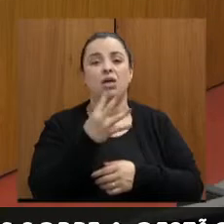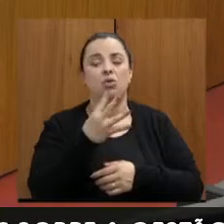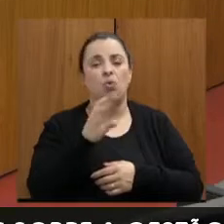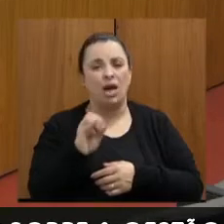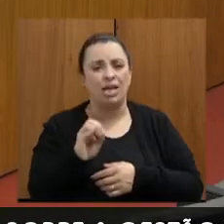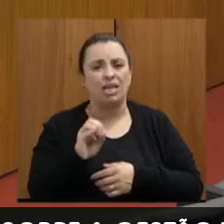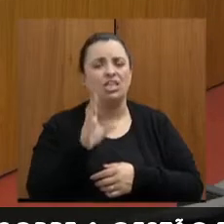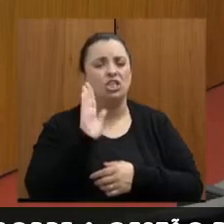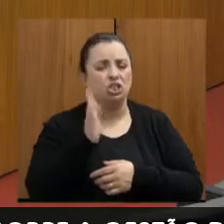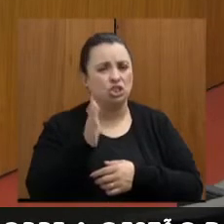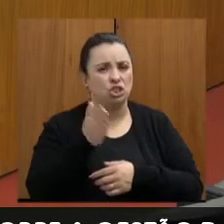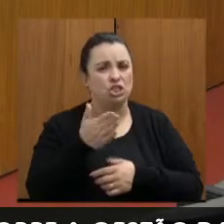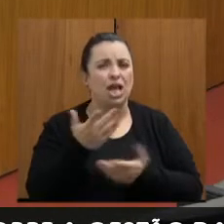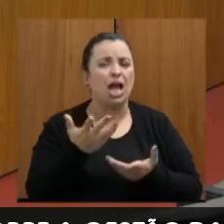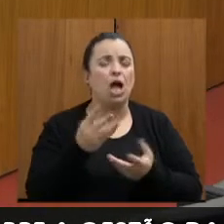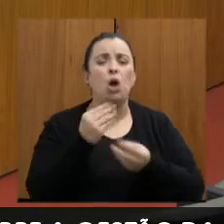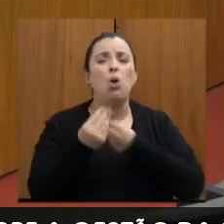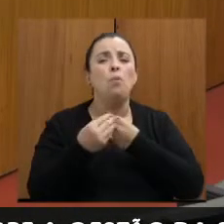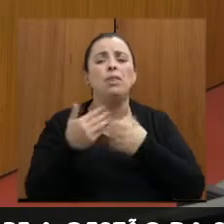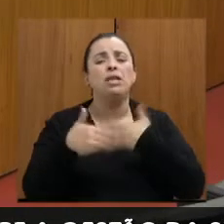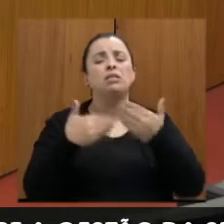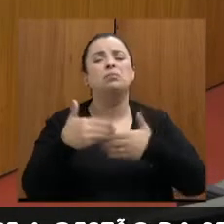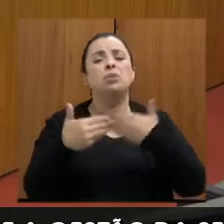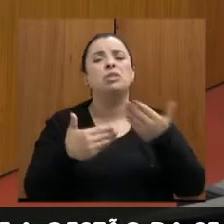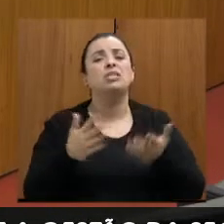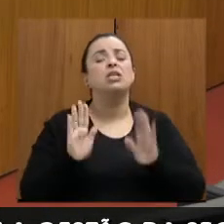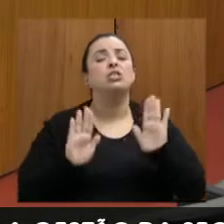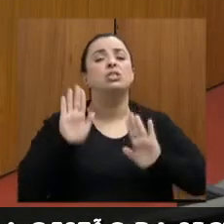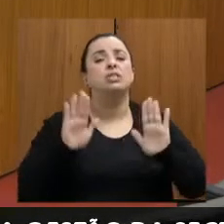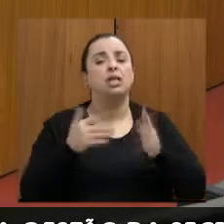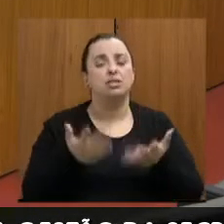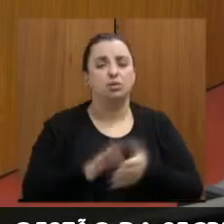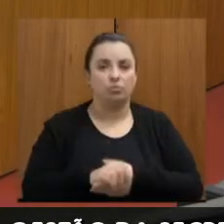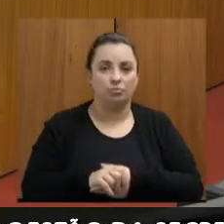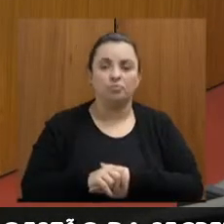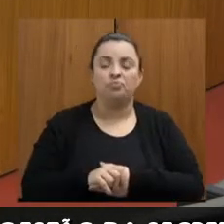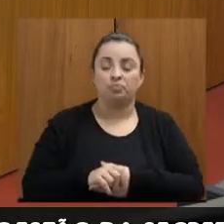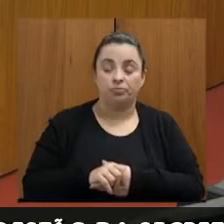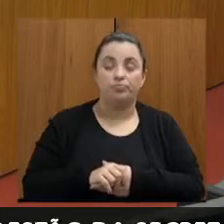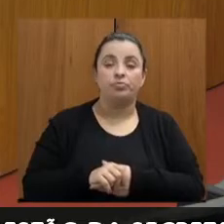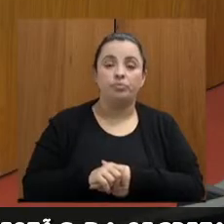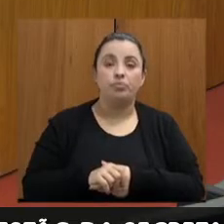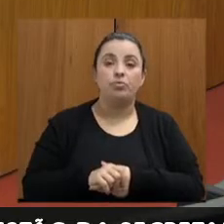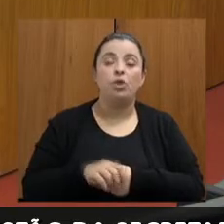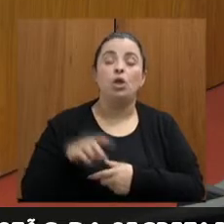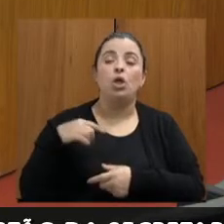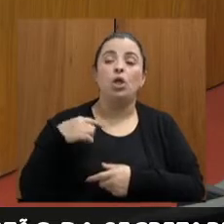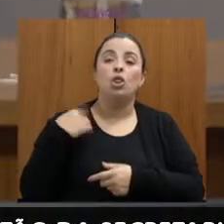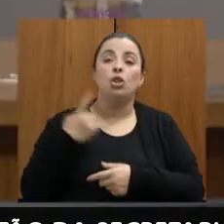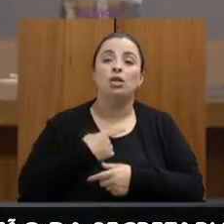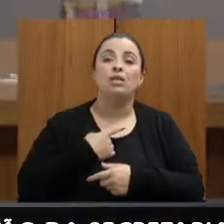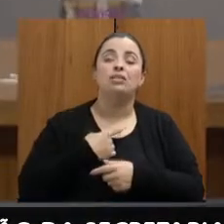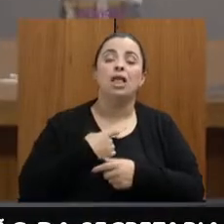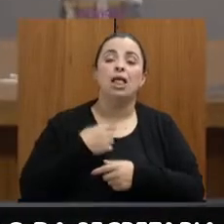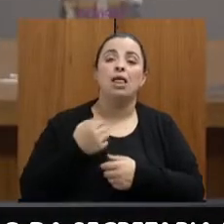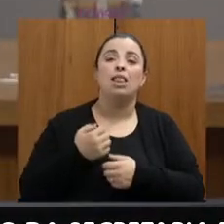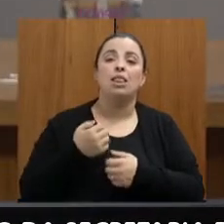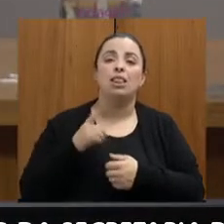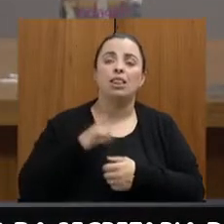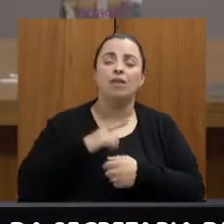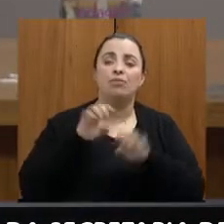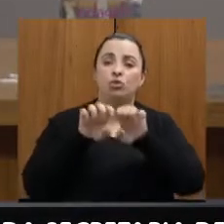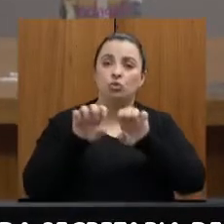também como é que tá essa esse processo aí de nós estruturamos sete lotes de concessão